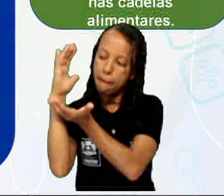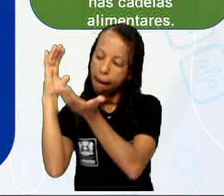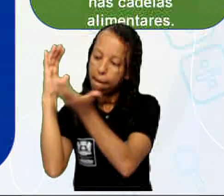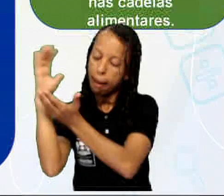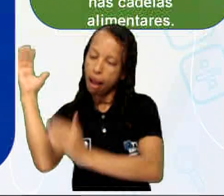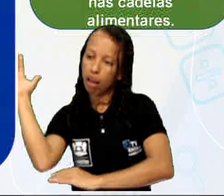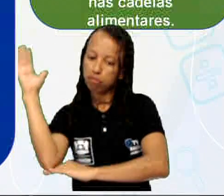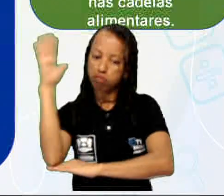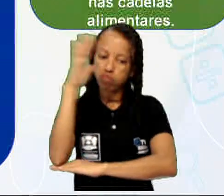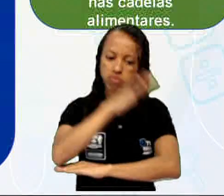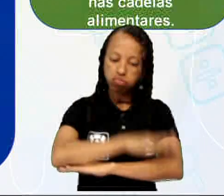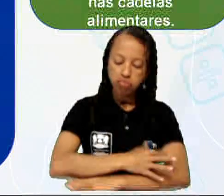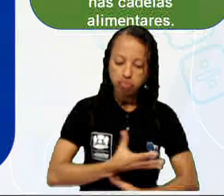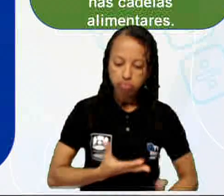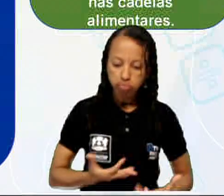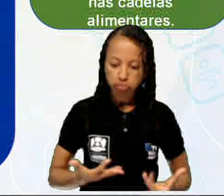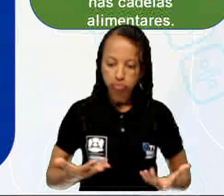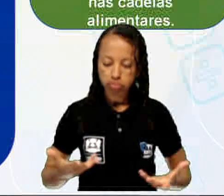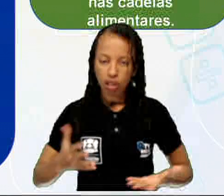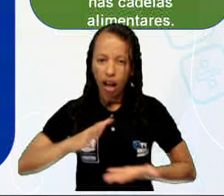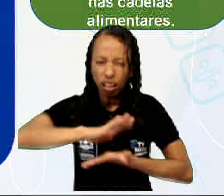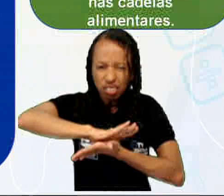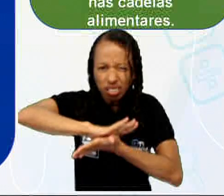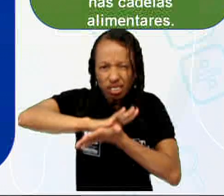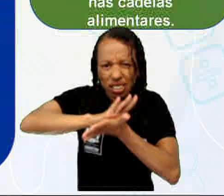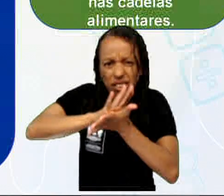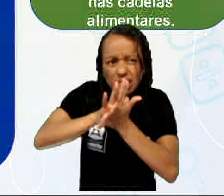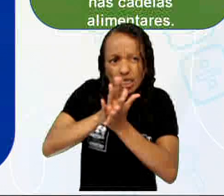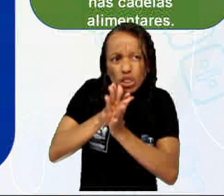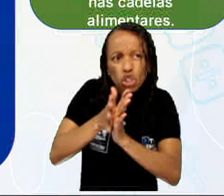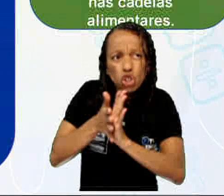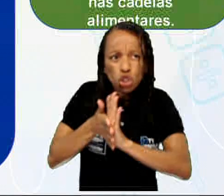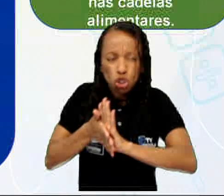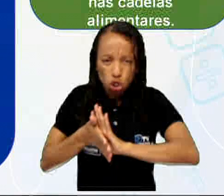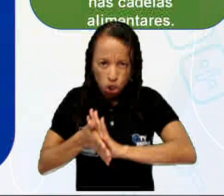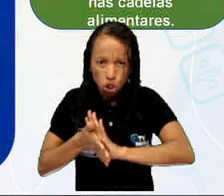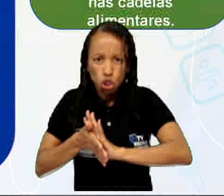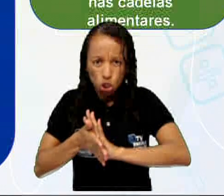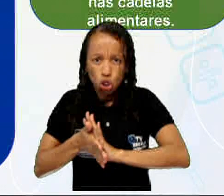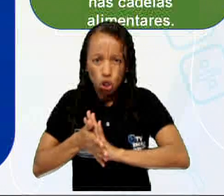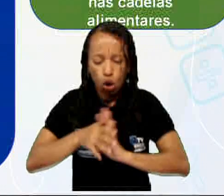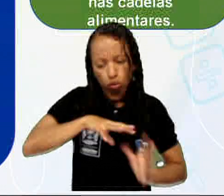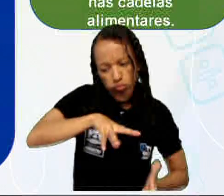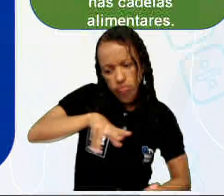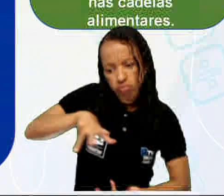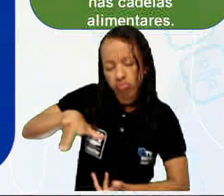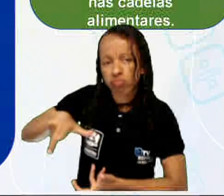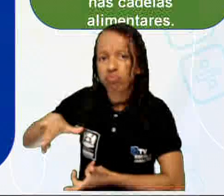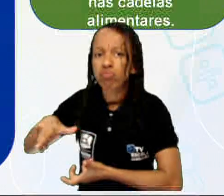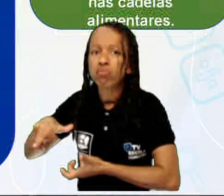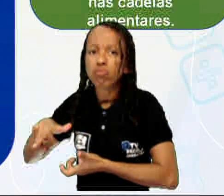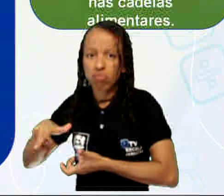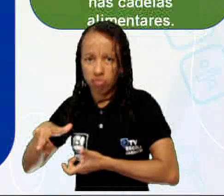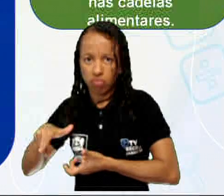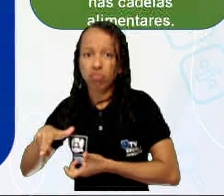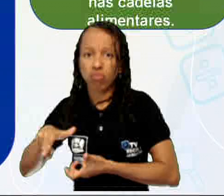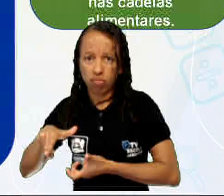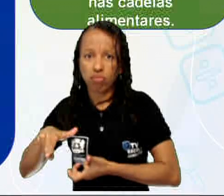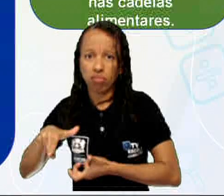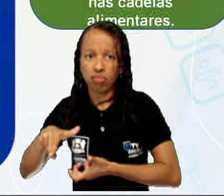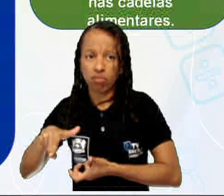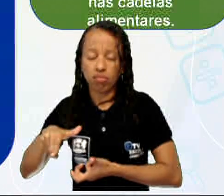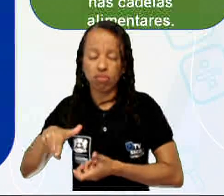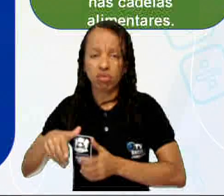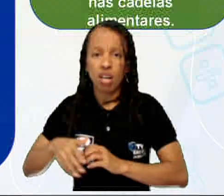ecossistemas, provocando fuga das comunidades de seres vivos daquela região. E isso